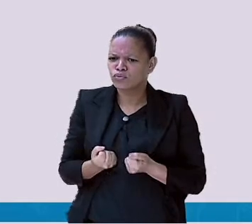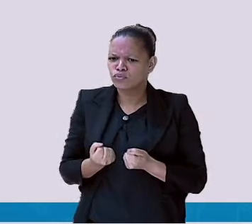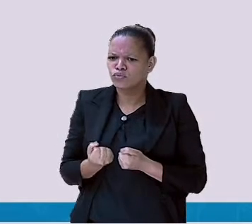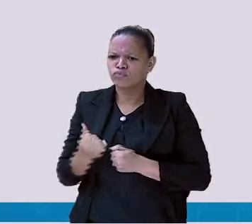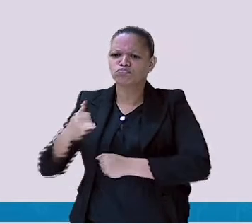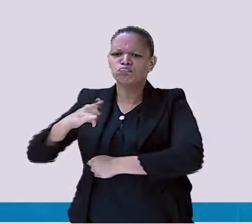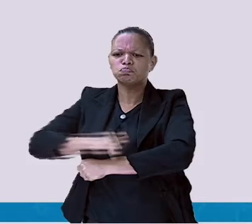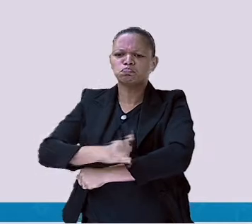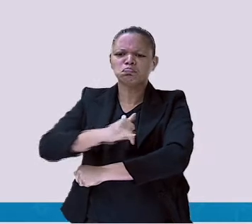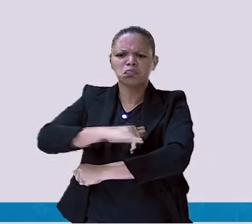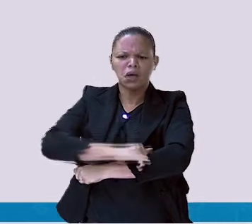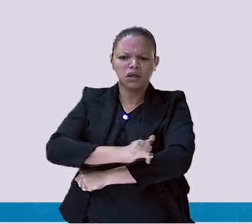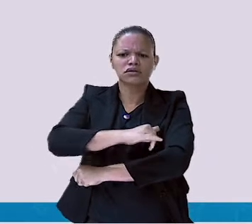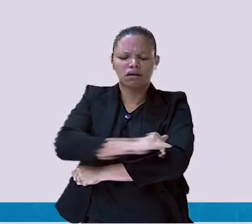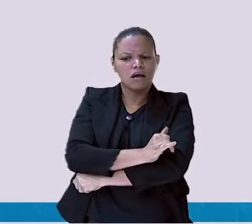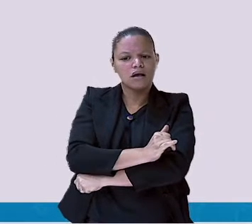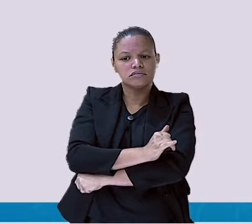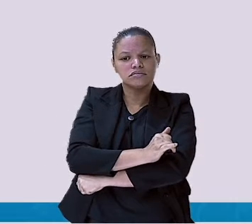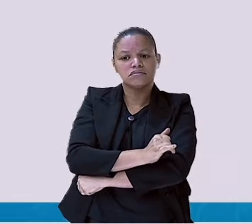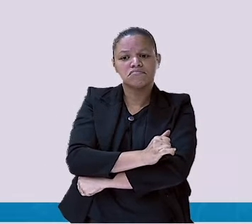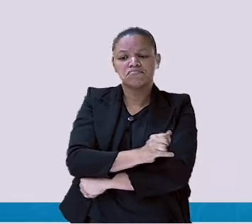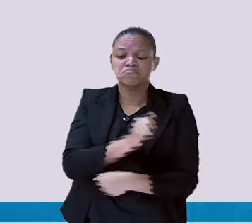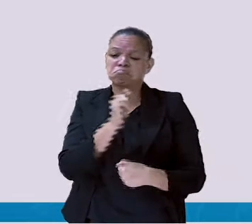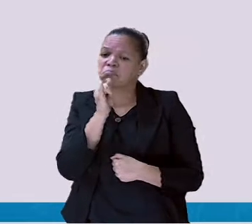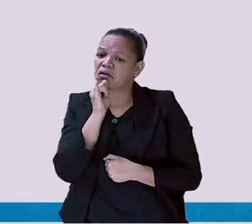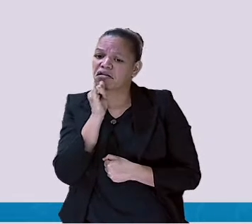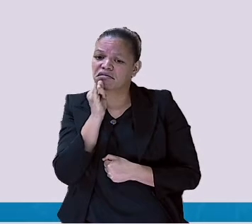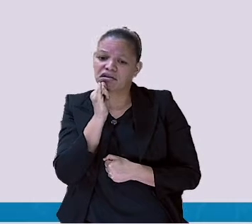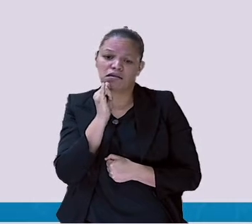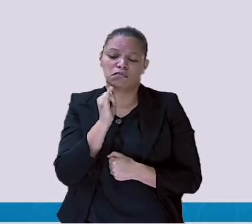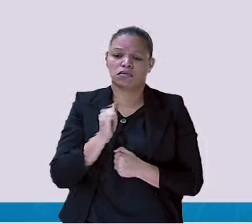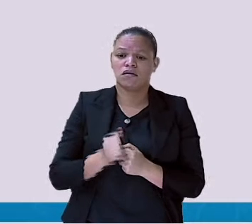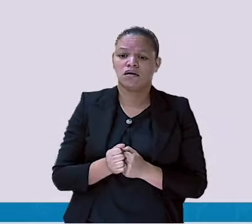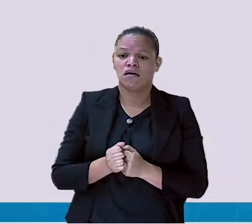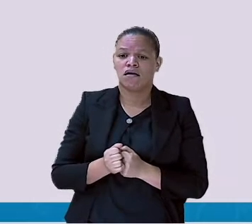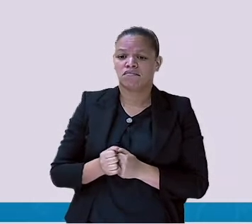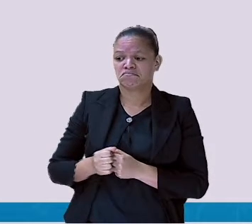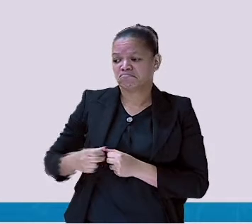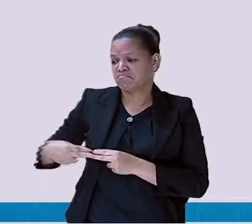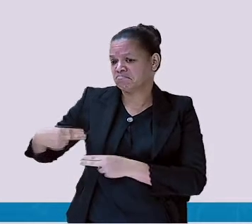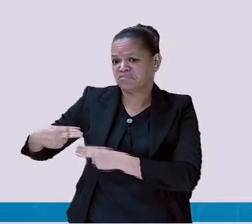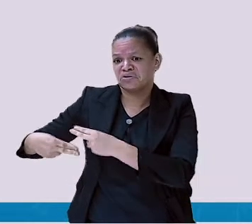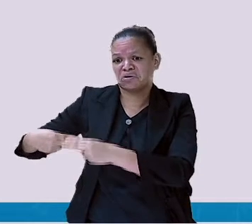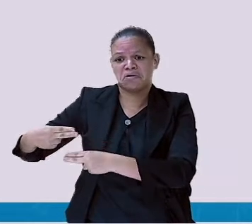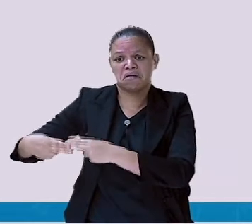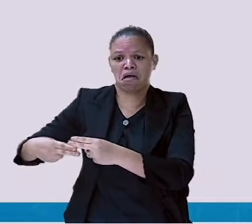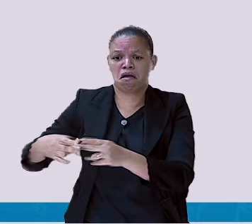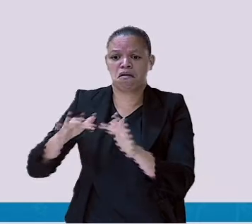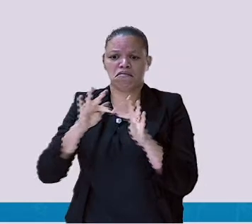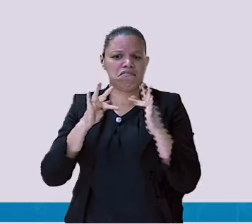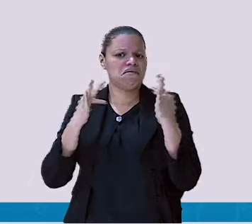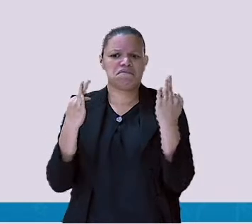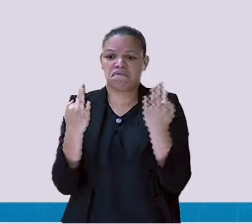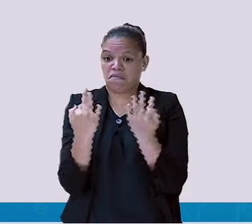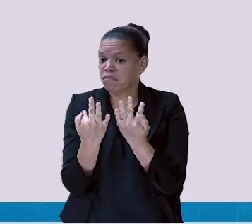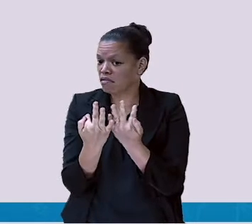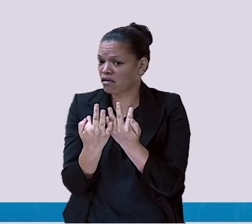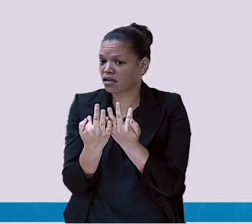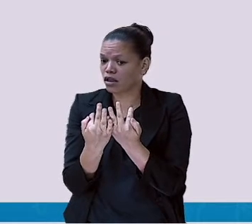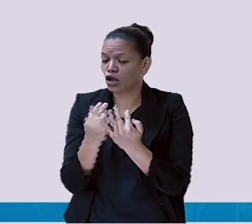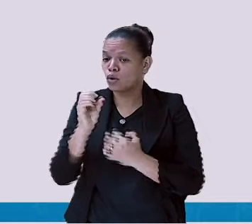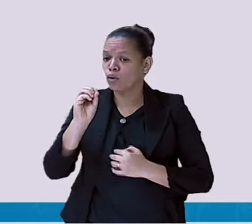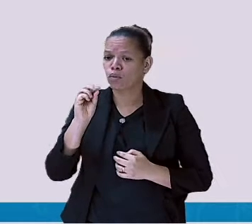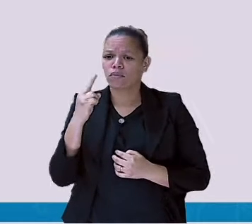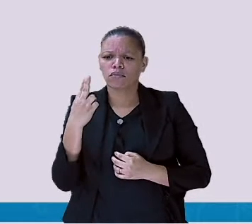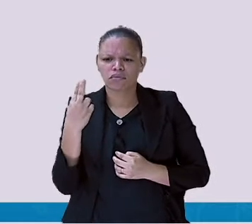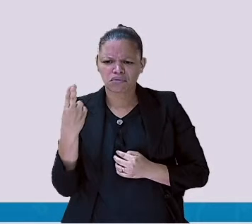Pode ser que algum parente seu tenha obesidade aí, veio no seu patrimônio genético, tá? Tem